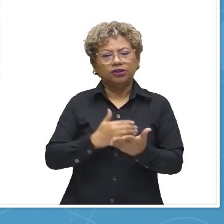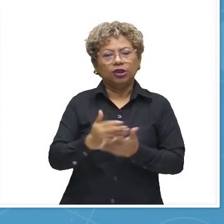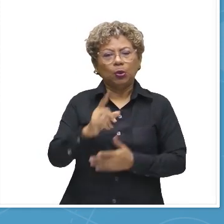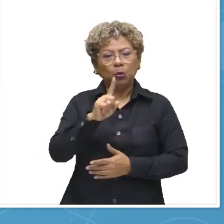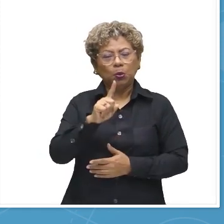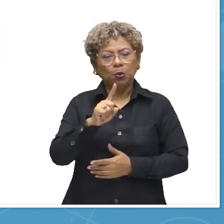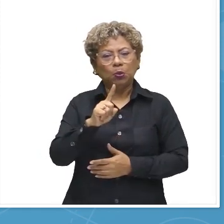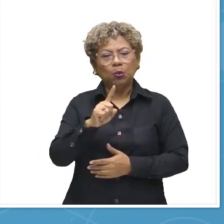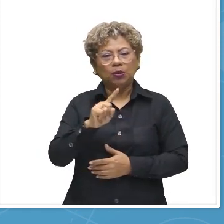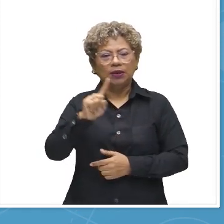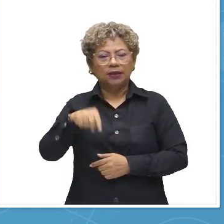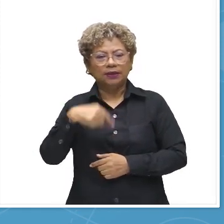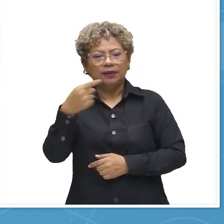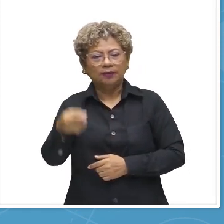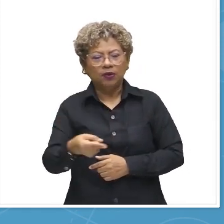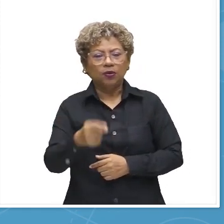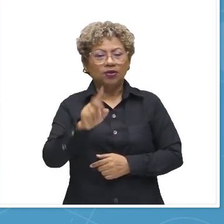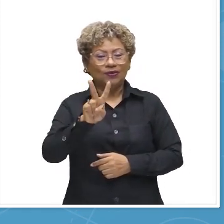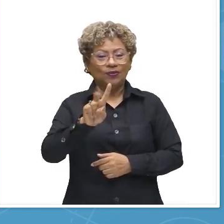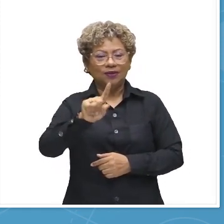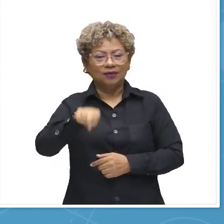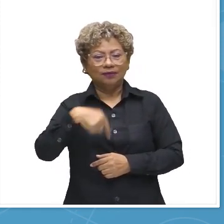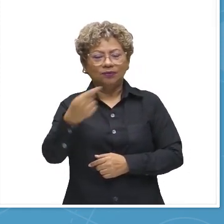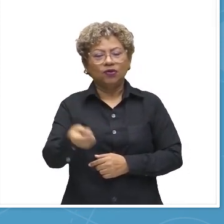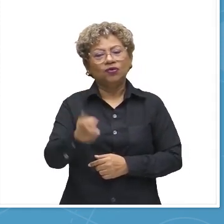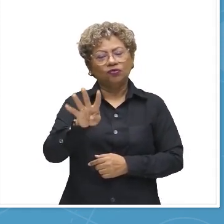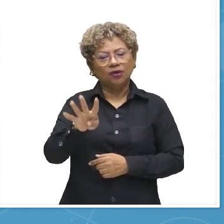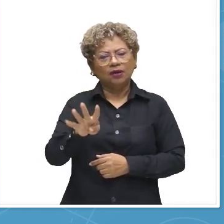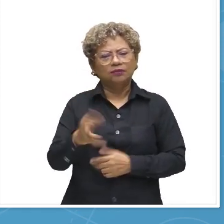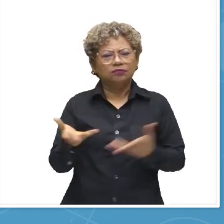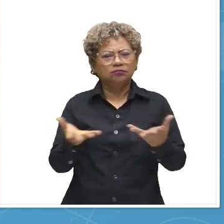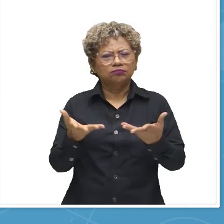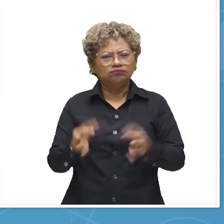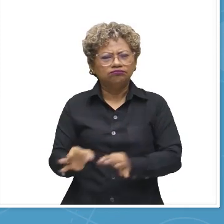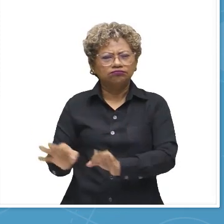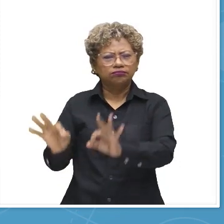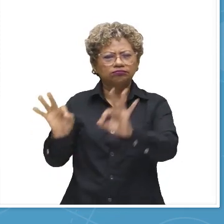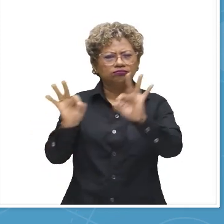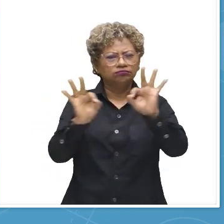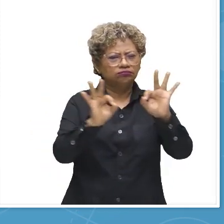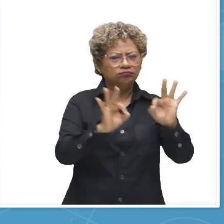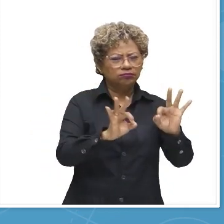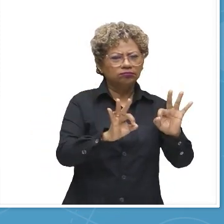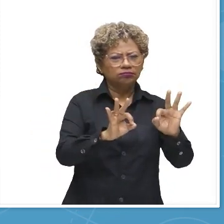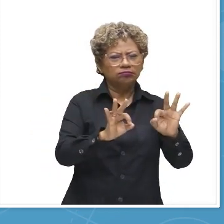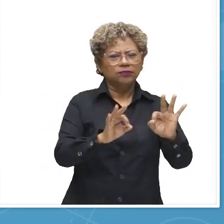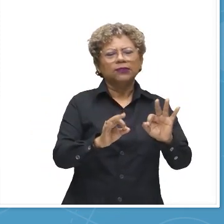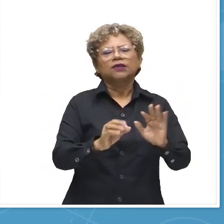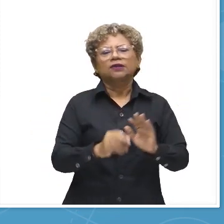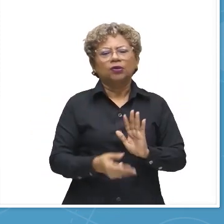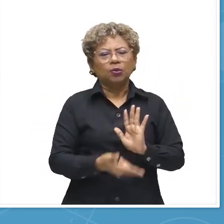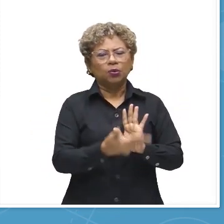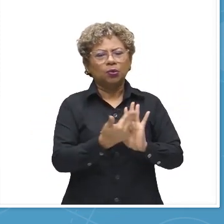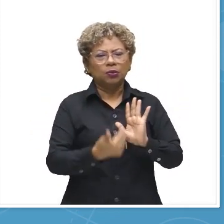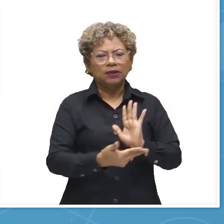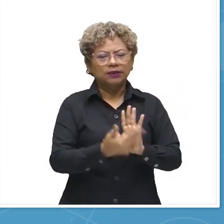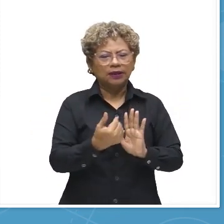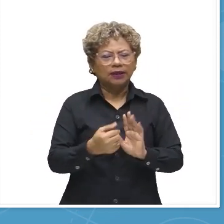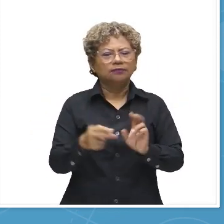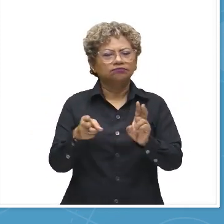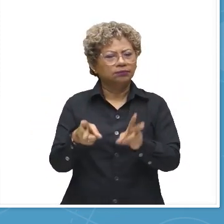eu tenho 4. Mas se a gente for observar bem, até pelo tamanho da imagem, vejam, percebo que